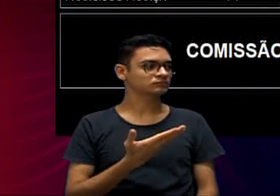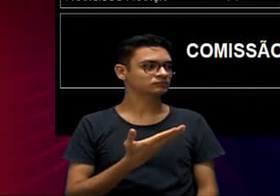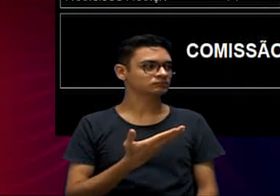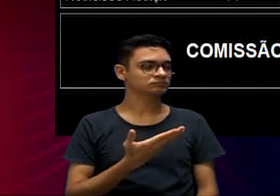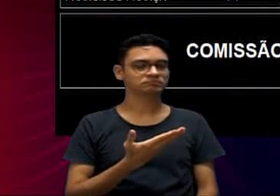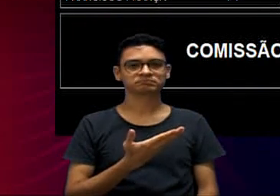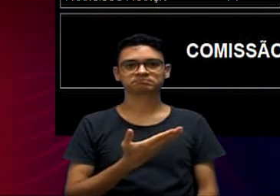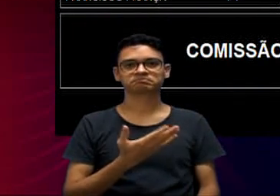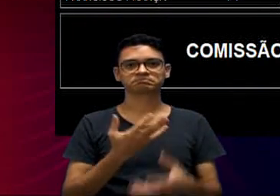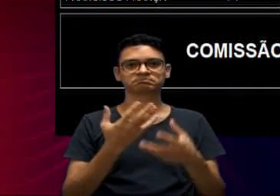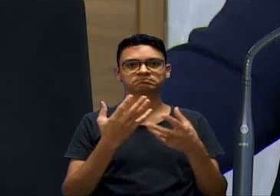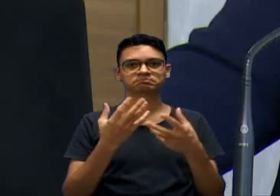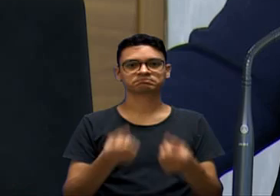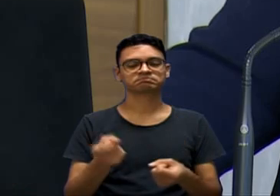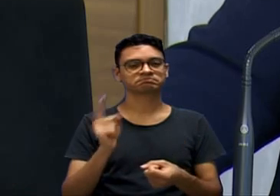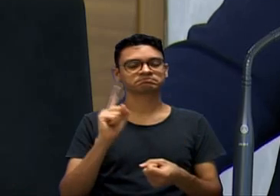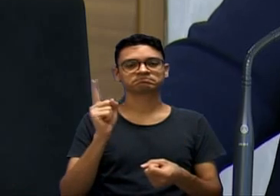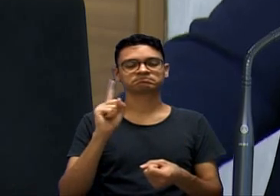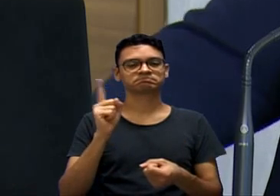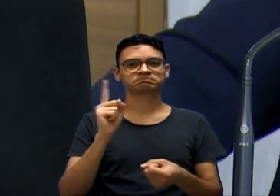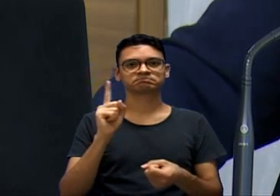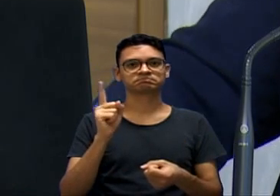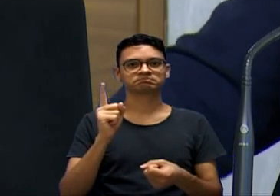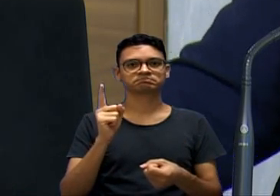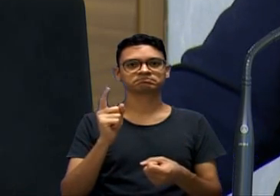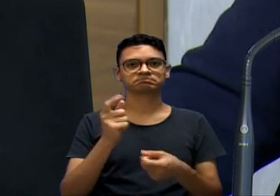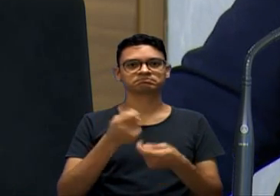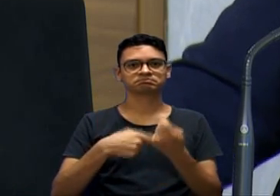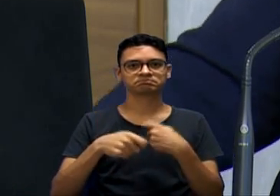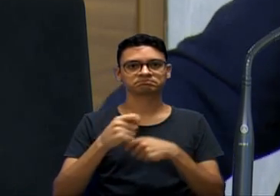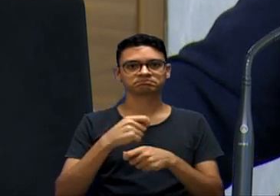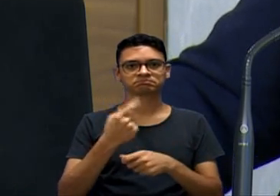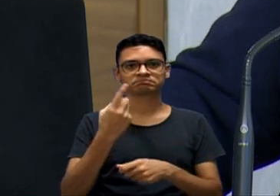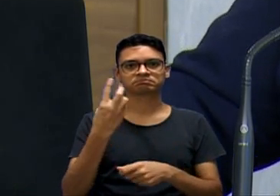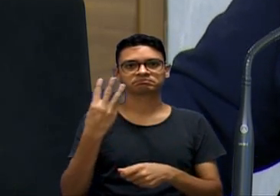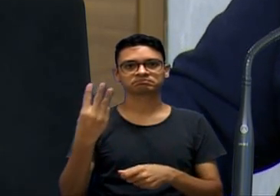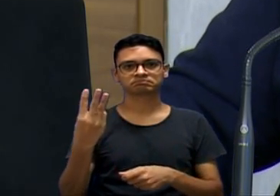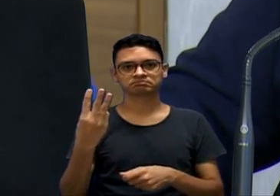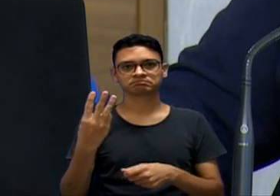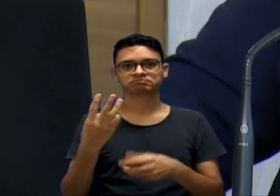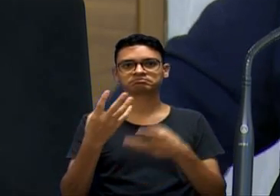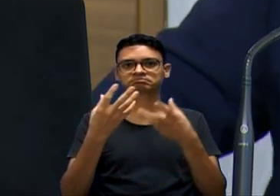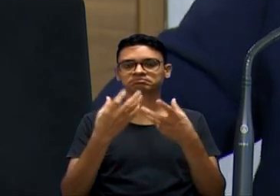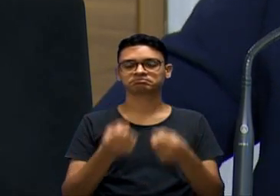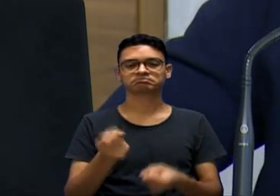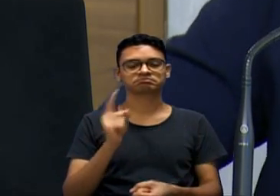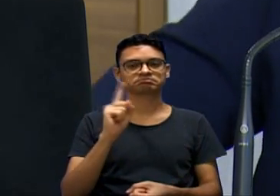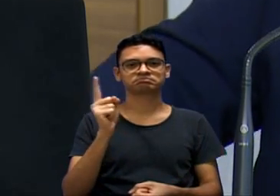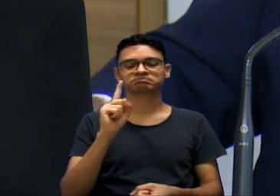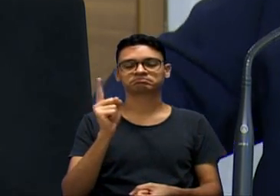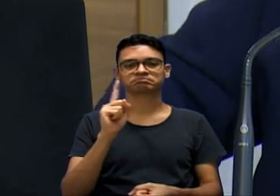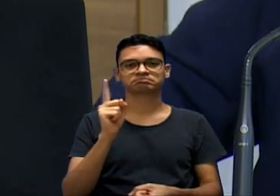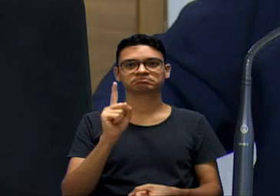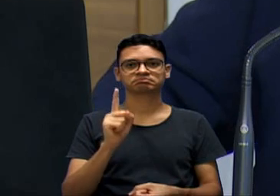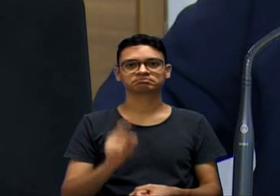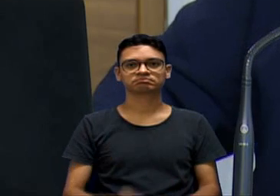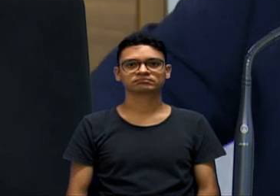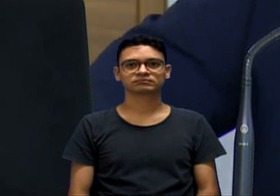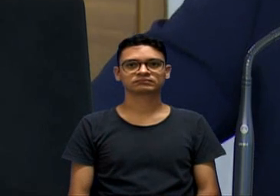Foi rejeitada as contas, senhores vereadores. Teve só 13 votos, foi rejeitada as contas.